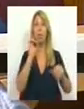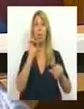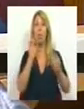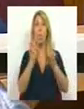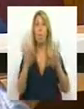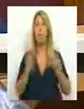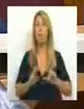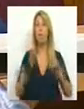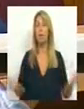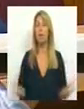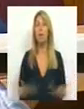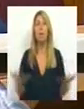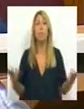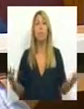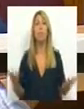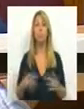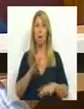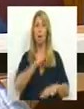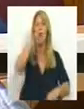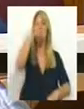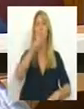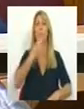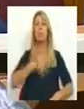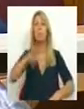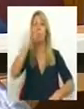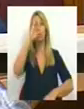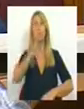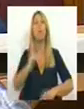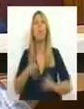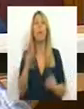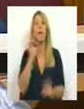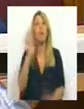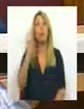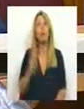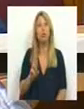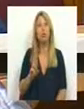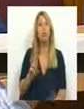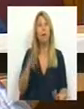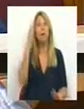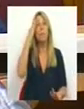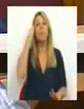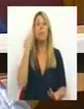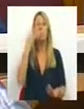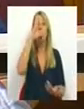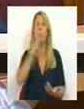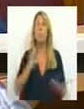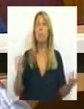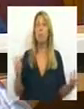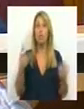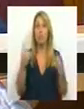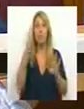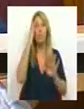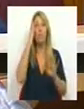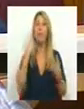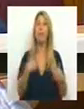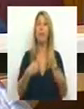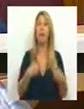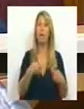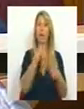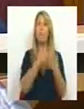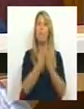qualificação? Portanto, Sr. Ministro, queríamos saber qual é o volume financeiro previsto, quanto é que o Ministério tem previsto gastar com